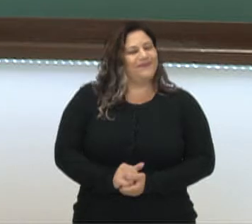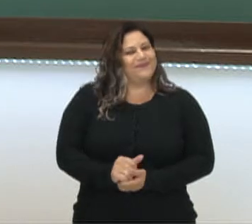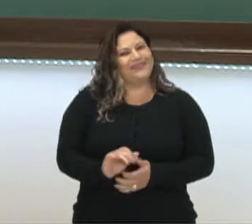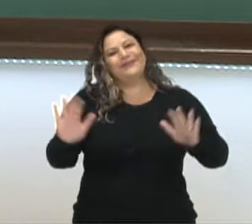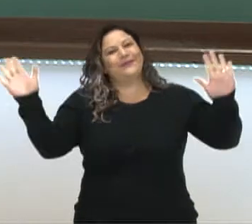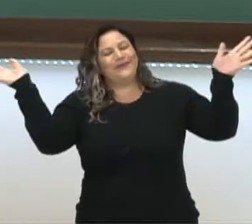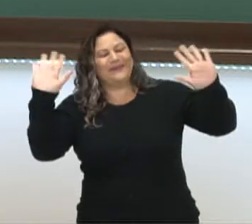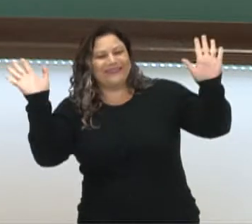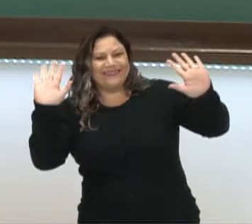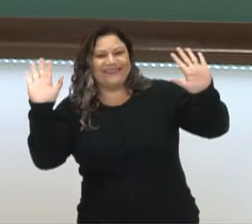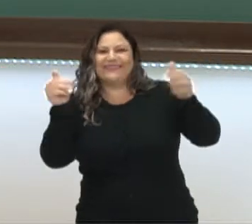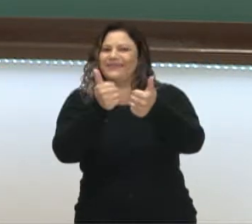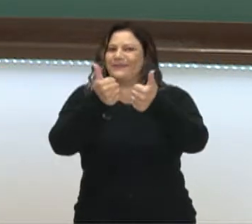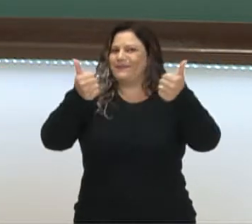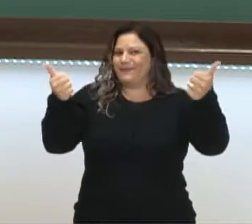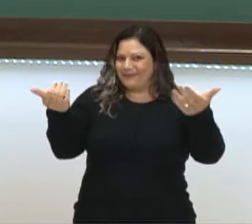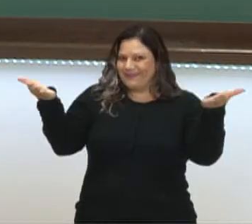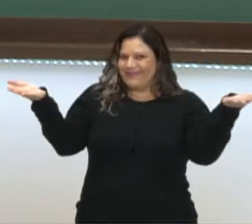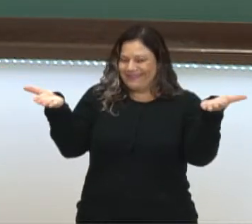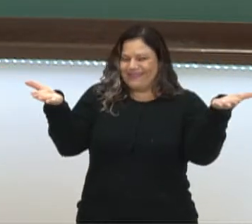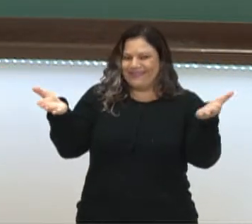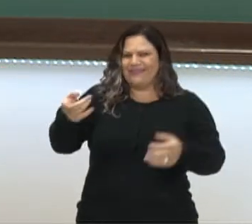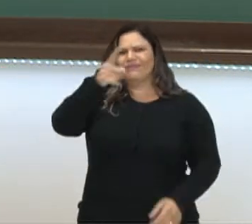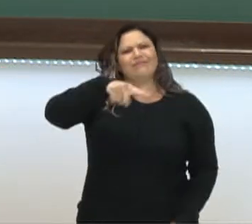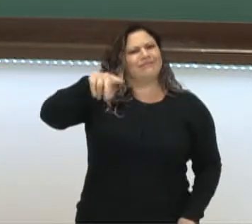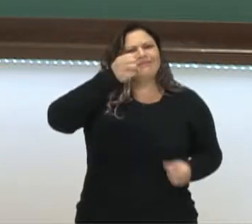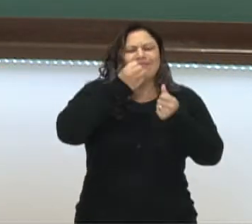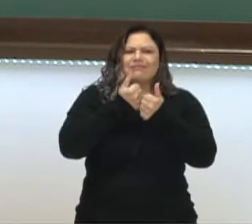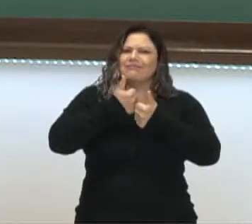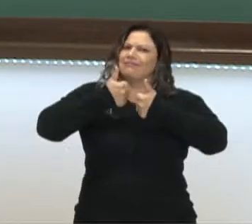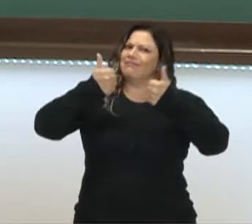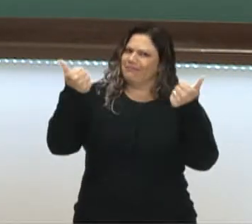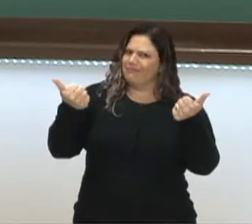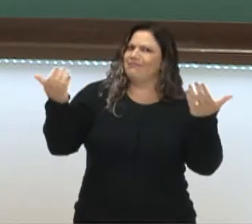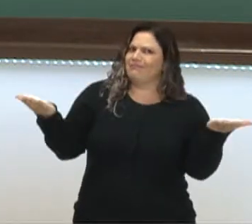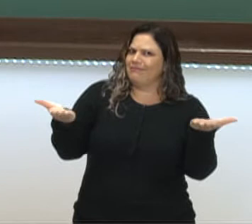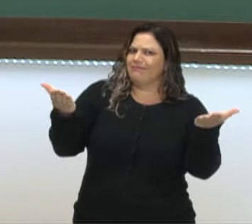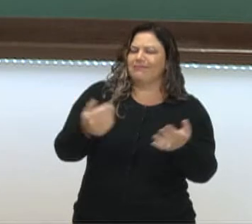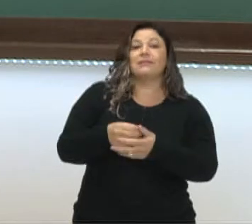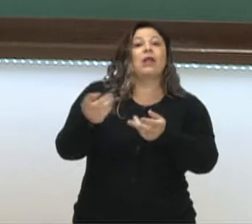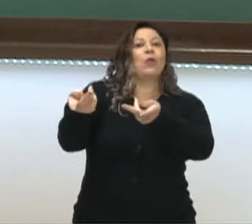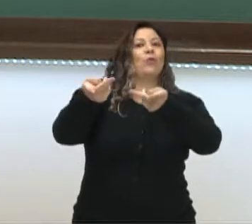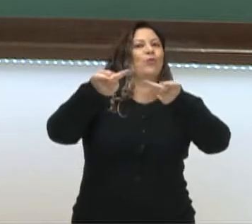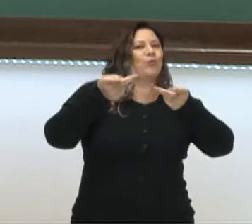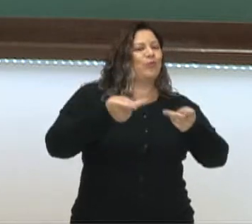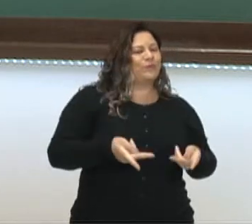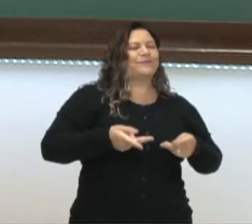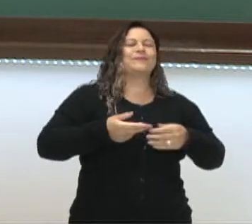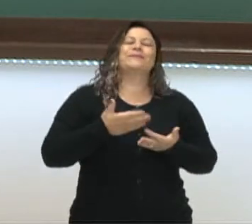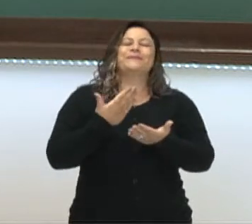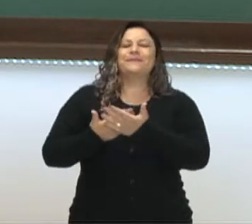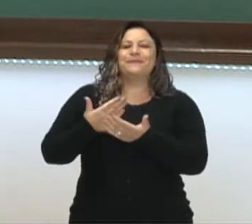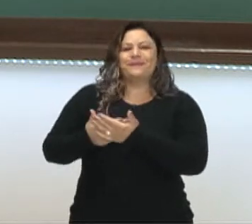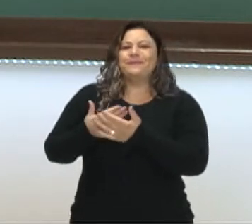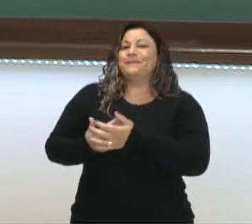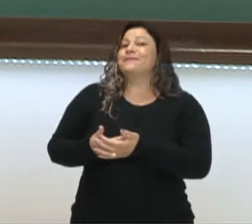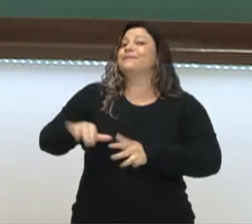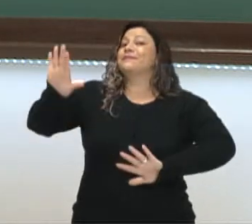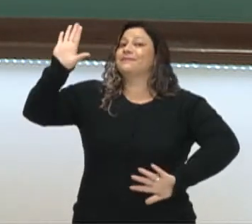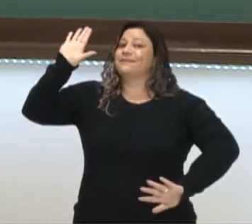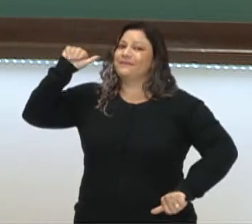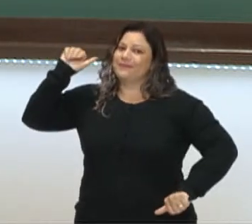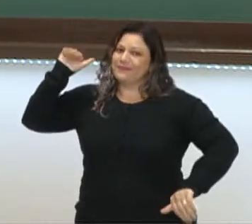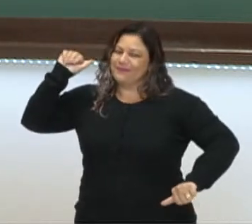Olá chicos, que tal? Espero que vocês estejam bem. Convido vocês para mais uma aula de língua espanhola. Vamos lá?